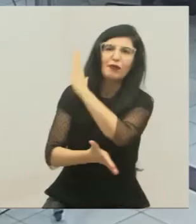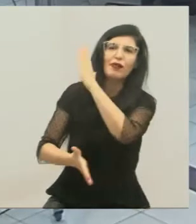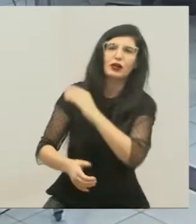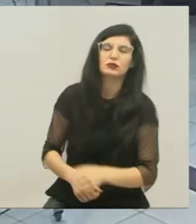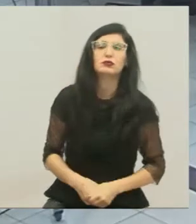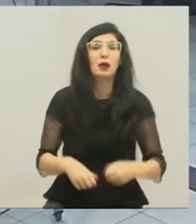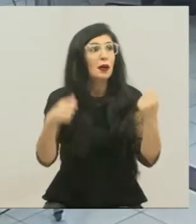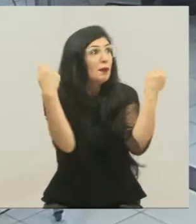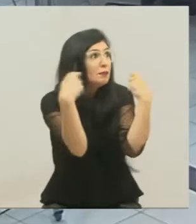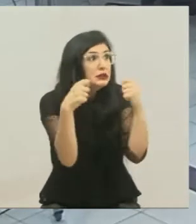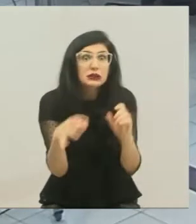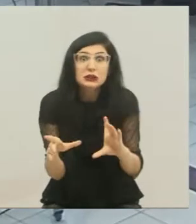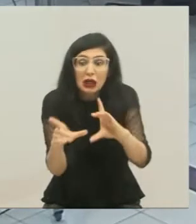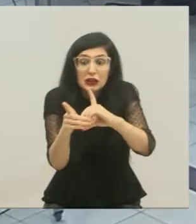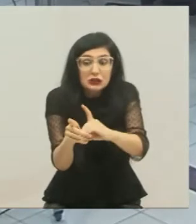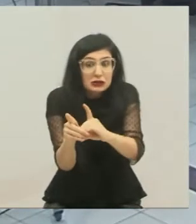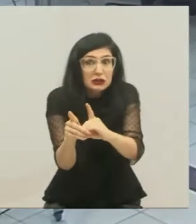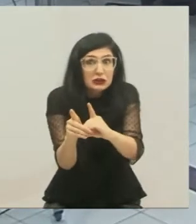requerimento.